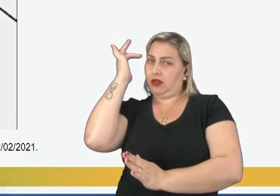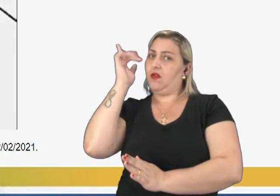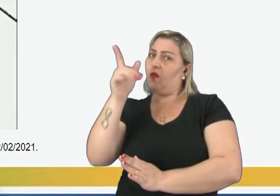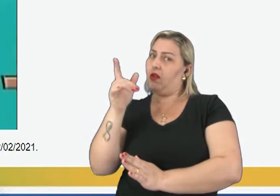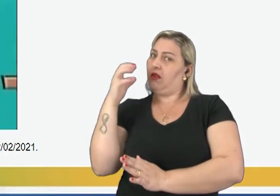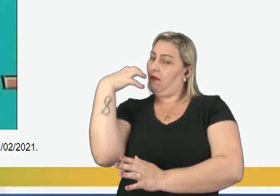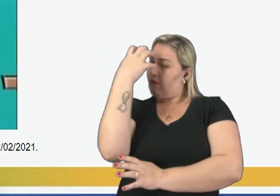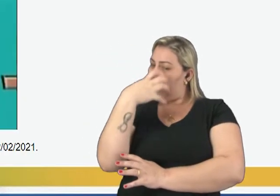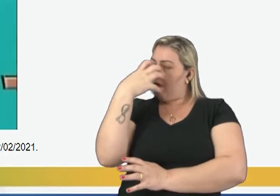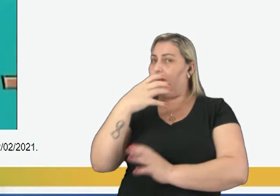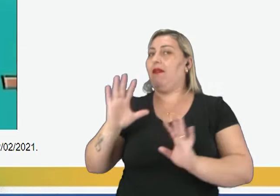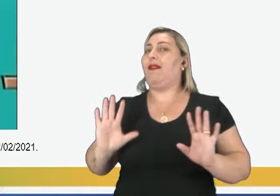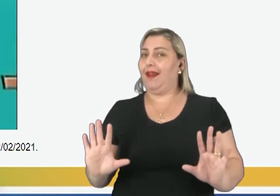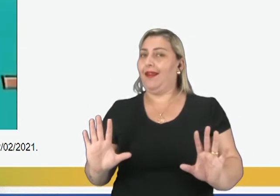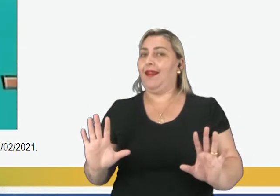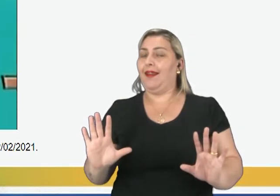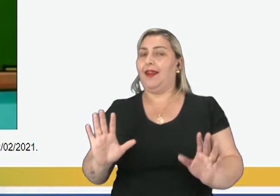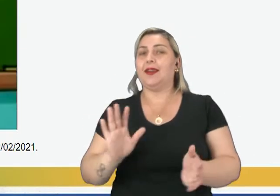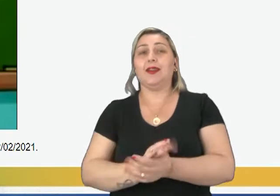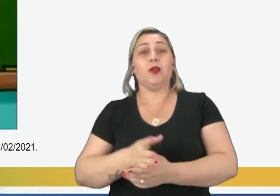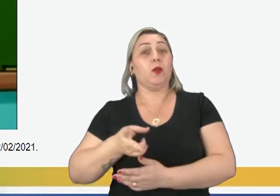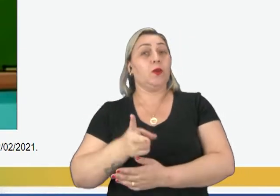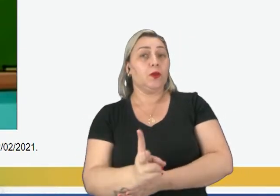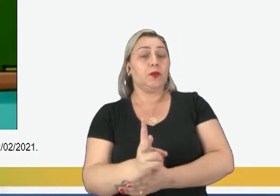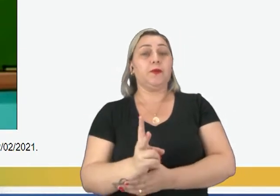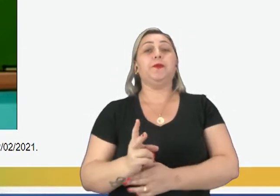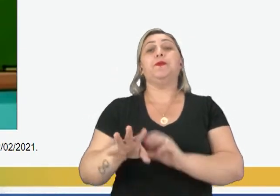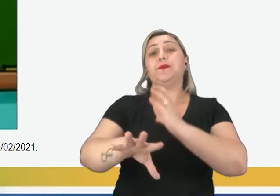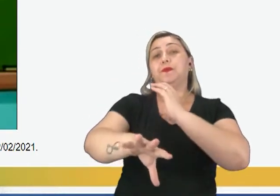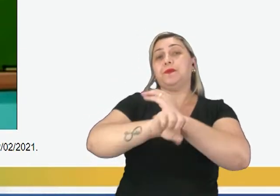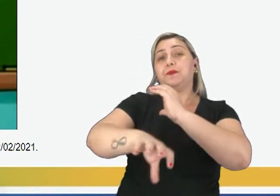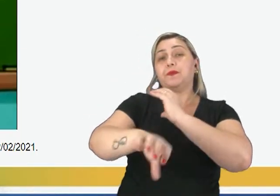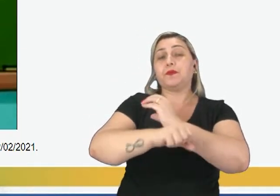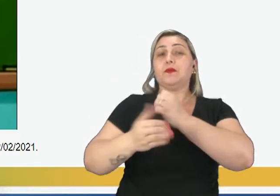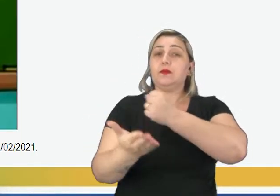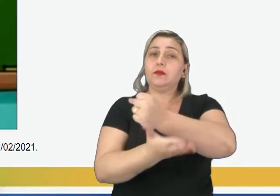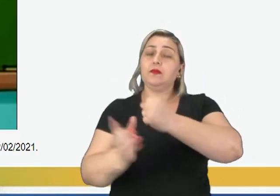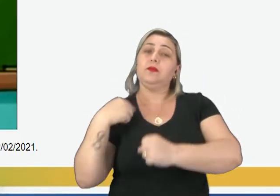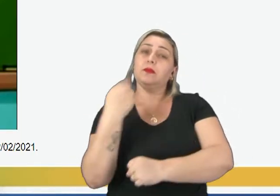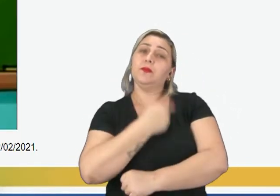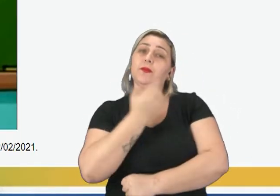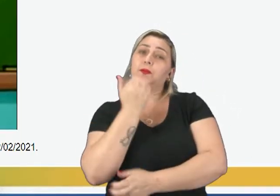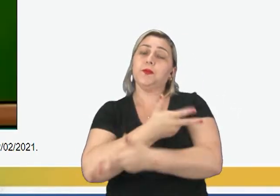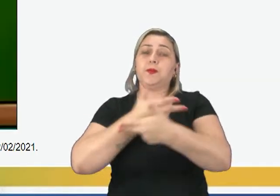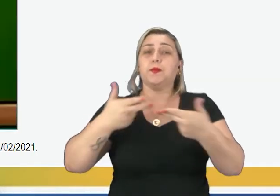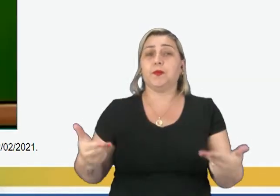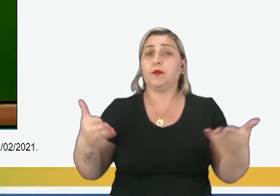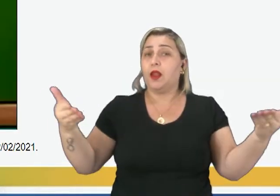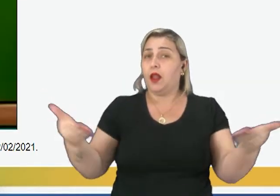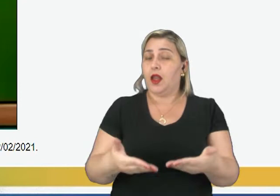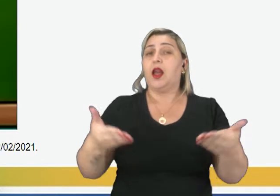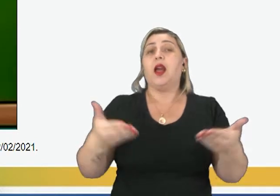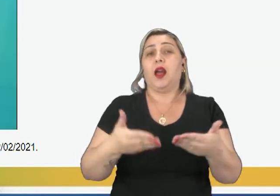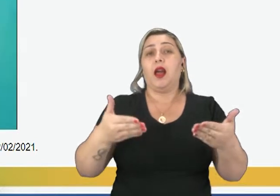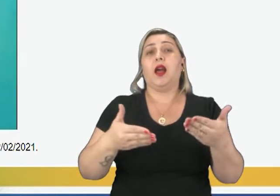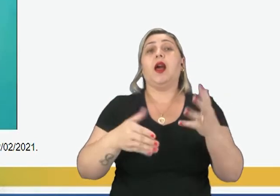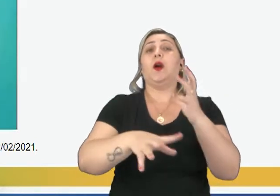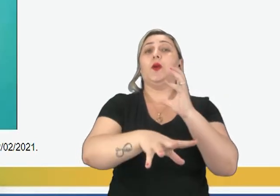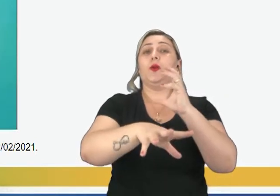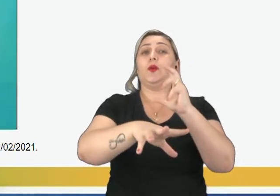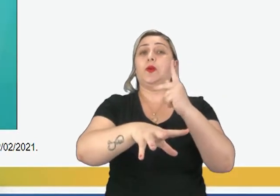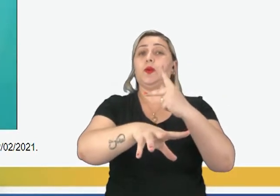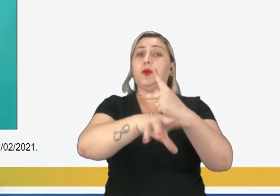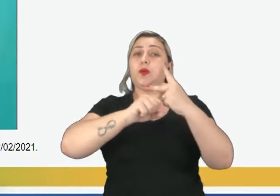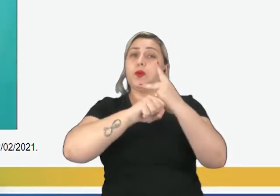tem uma quedinha por ele. Continuando, os carboidratos são a base da nossa alimentação. Agora as proteínas servem